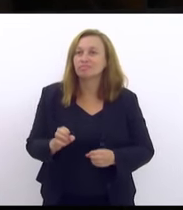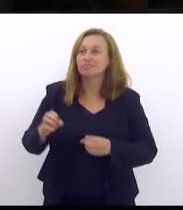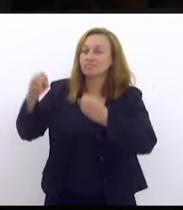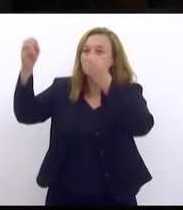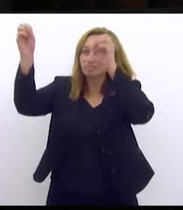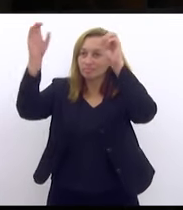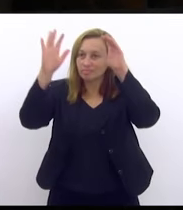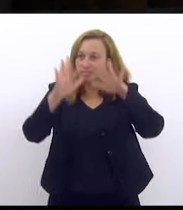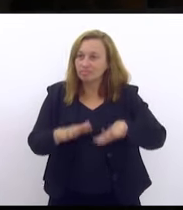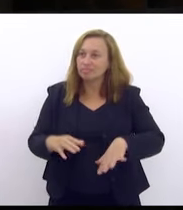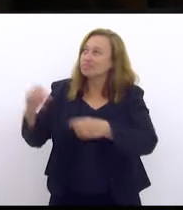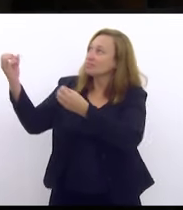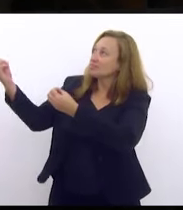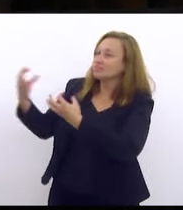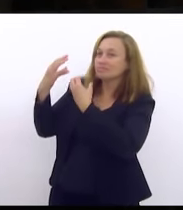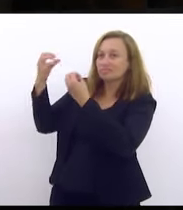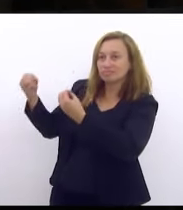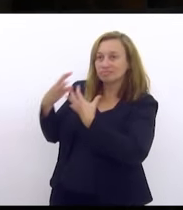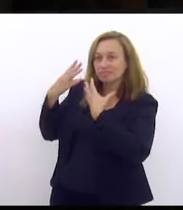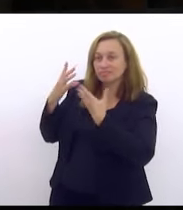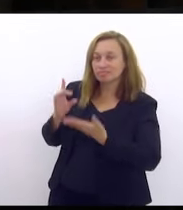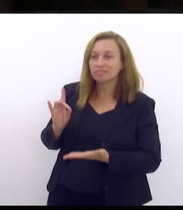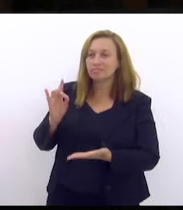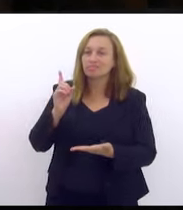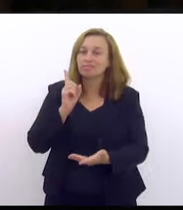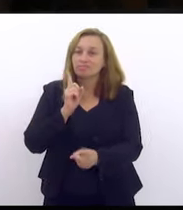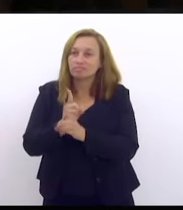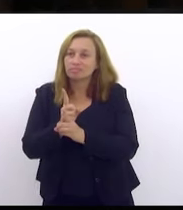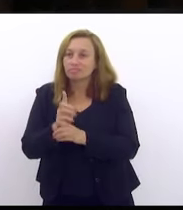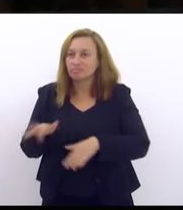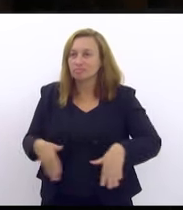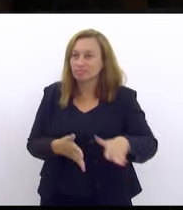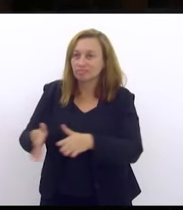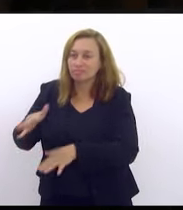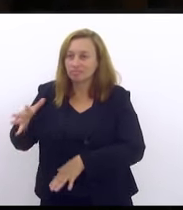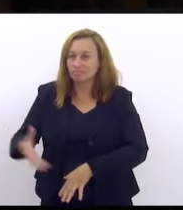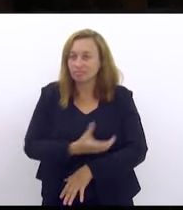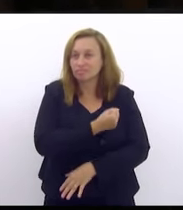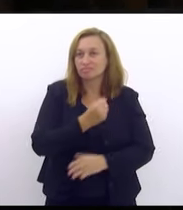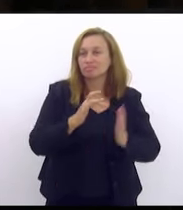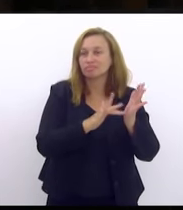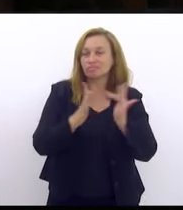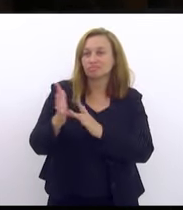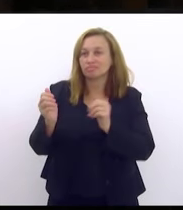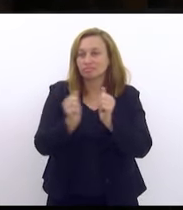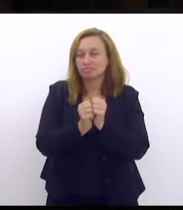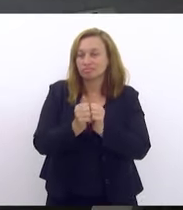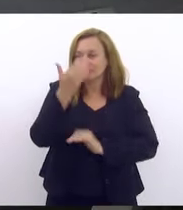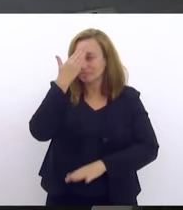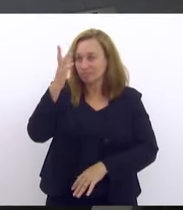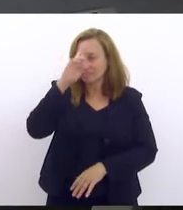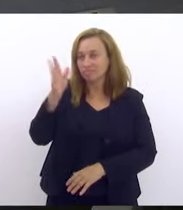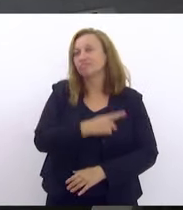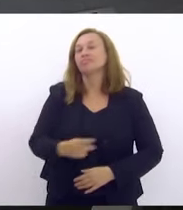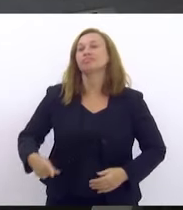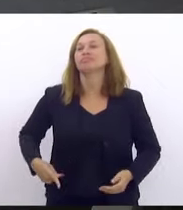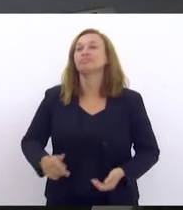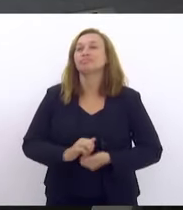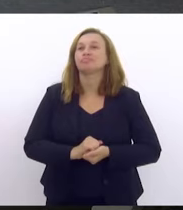ensine a de verdade encontrar o caminho da salvação com Jesus Cristo. Muito obrigado, presidente.